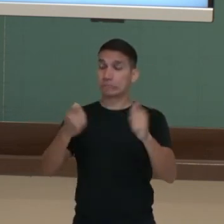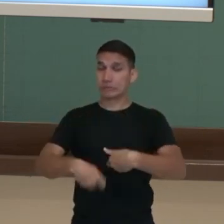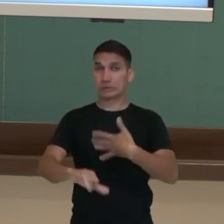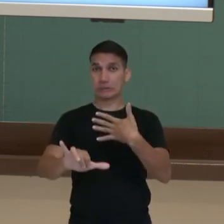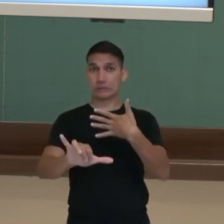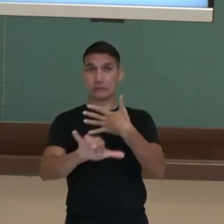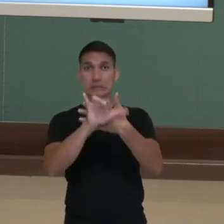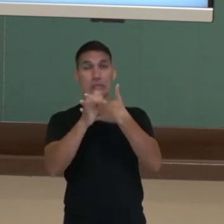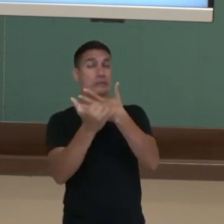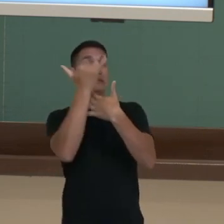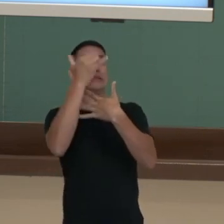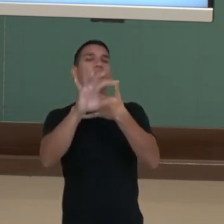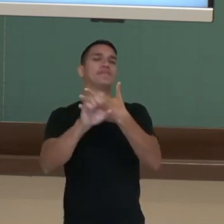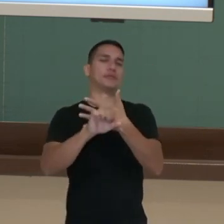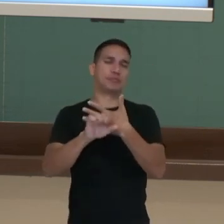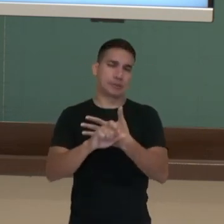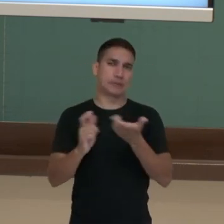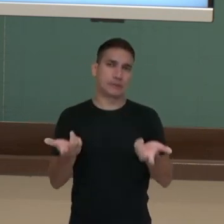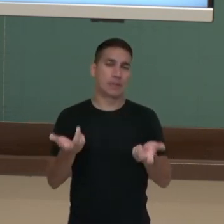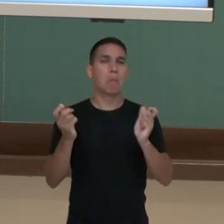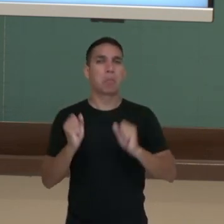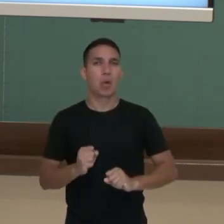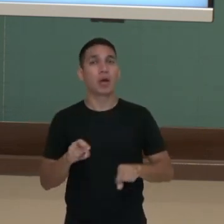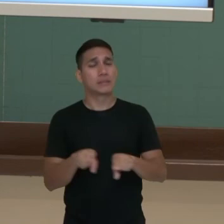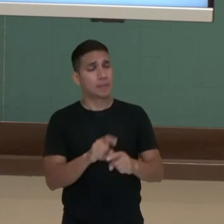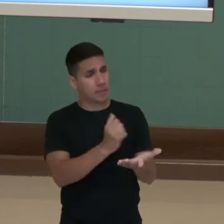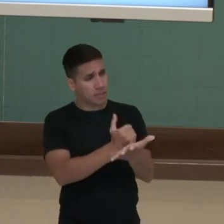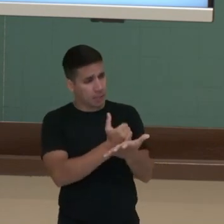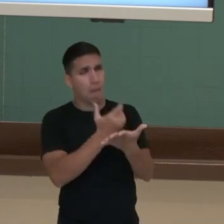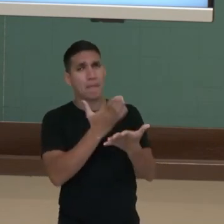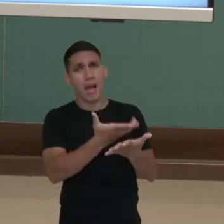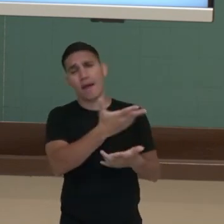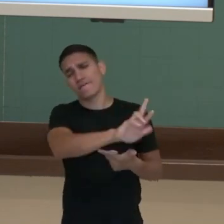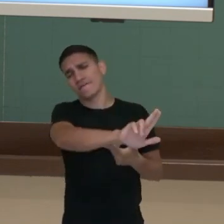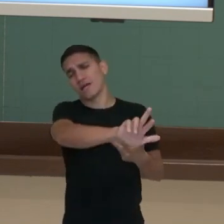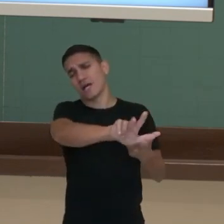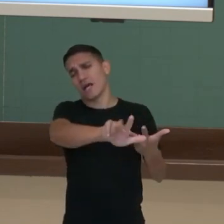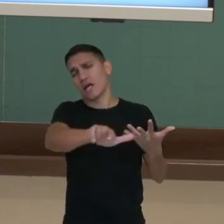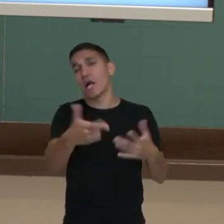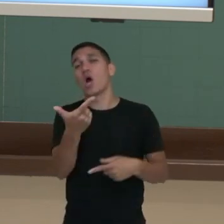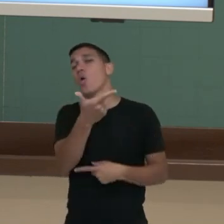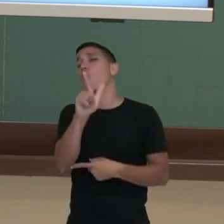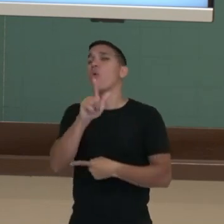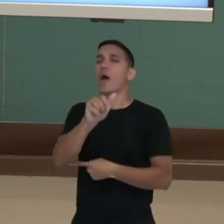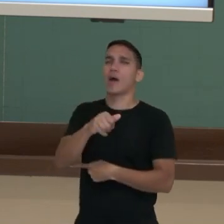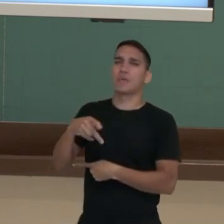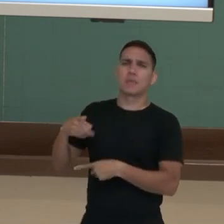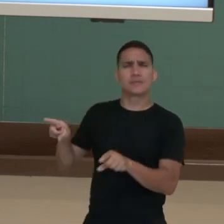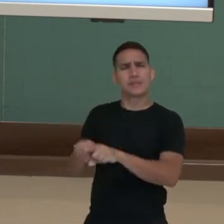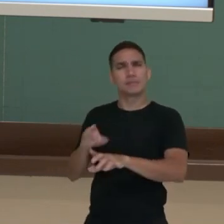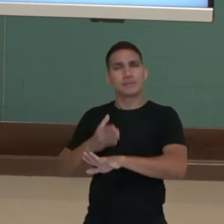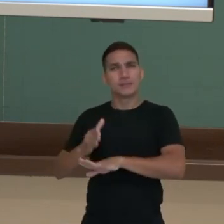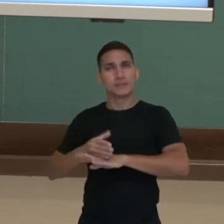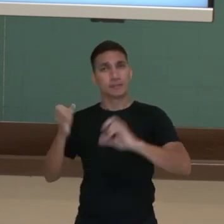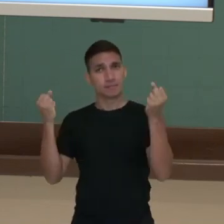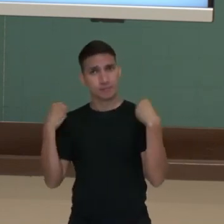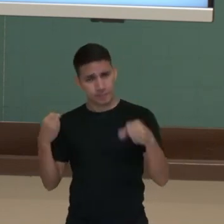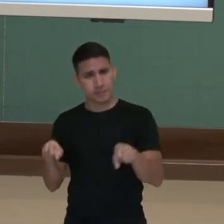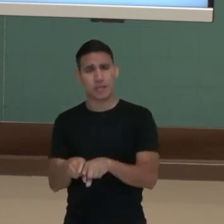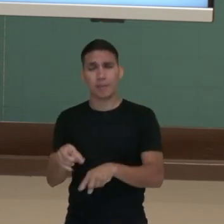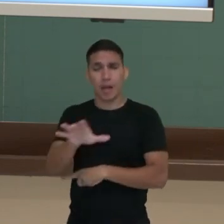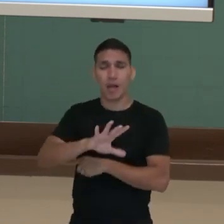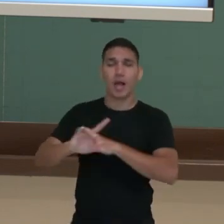sentidos, pode servir não só para games, mas também para aplicativos de treino físico, assistência